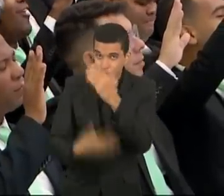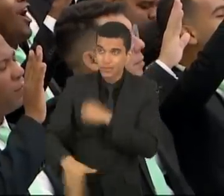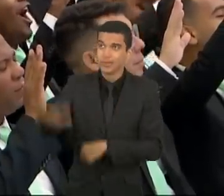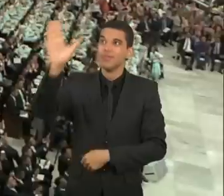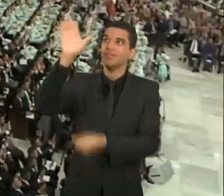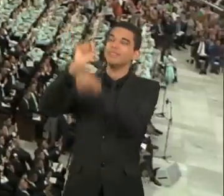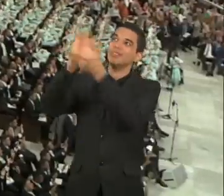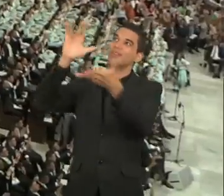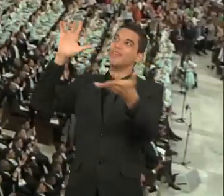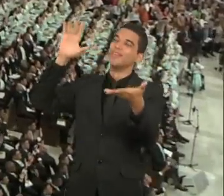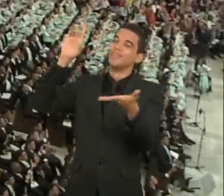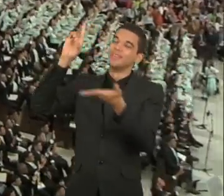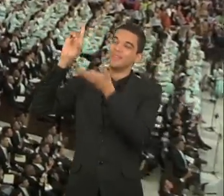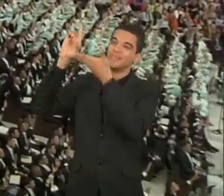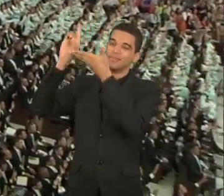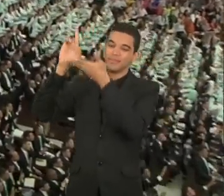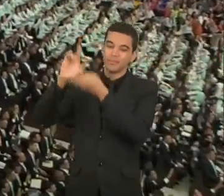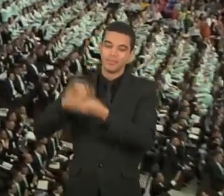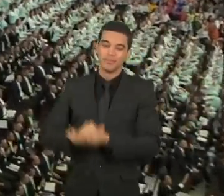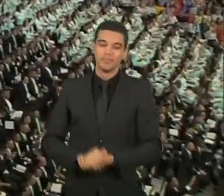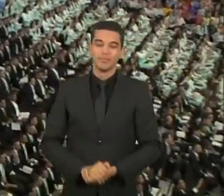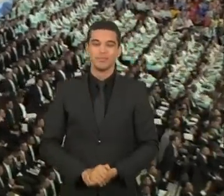e dá glória a Deus.